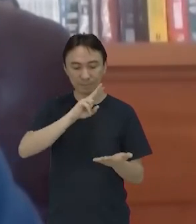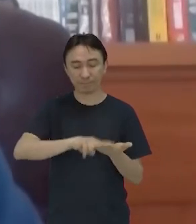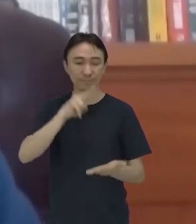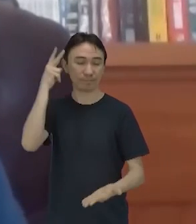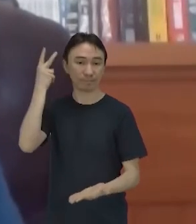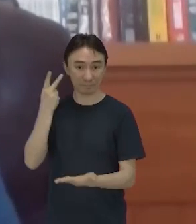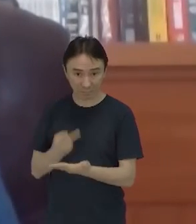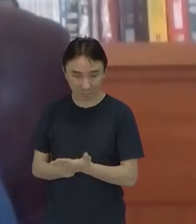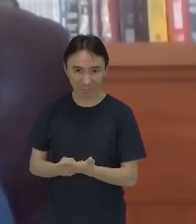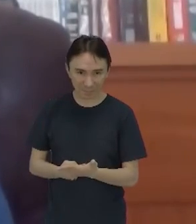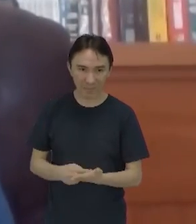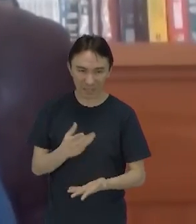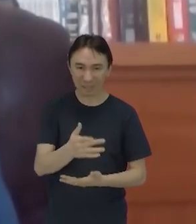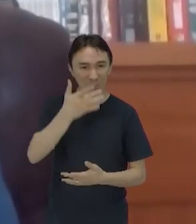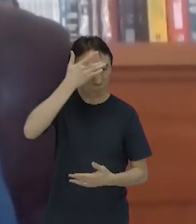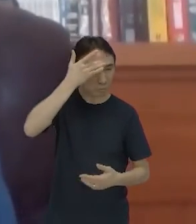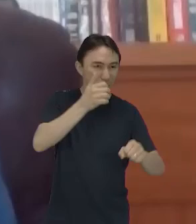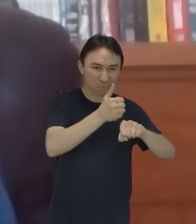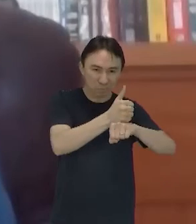sempre muito mais atualizados